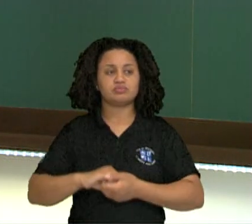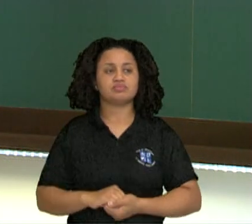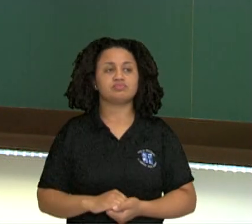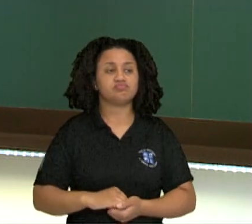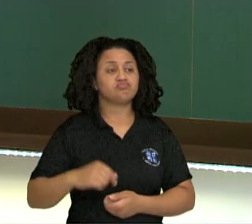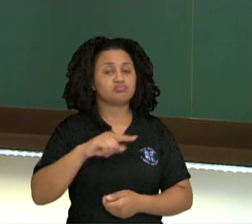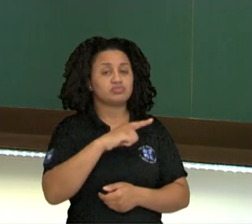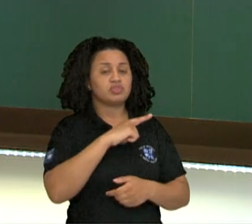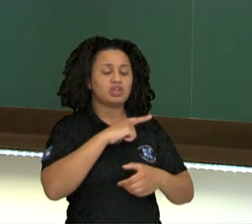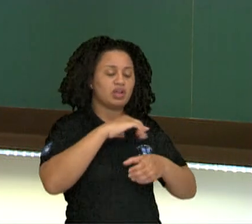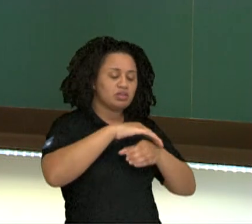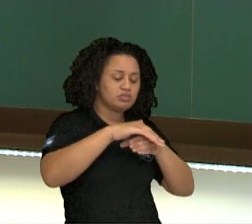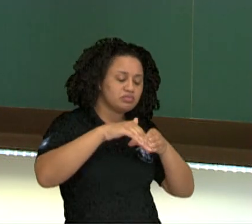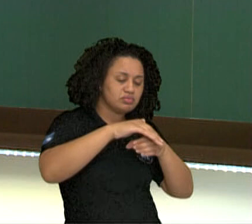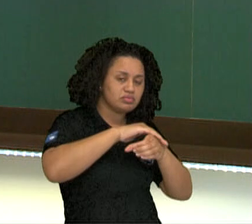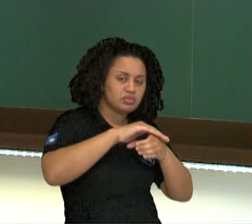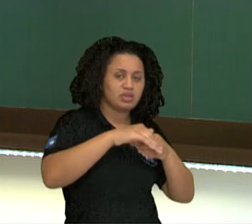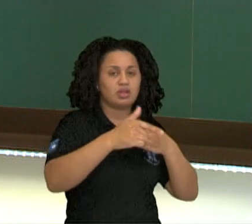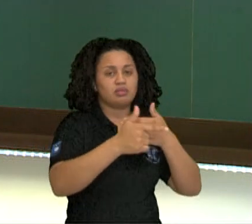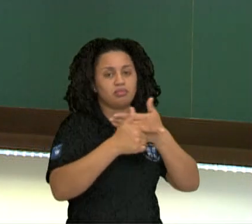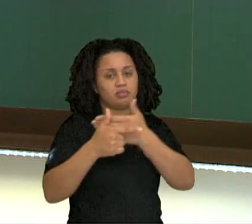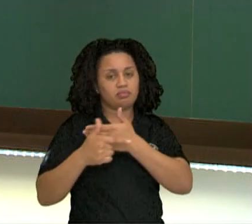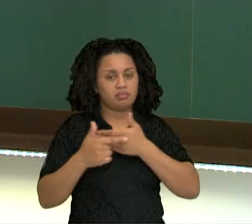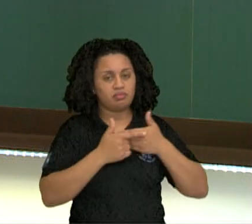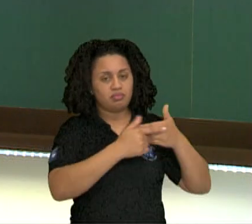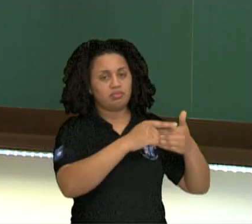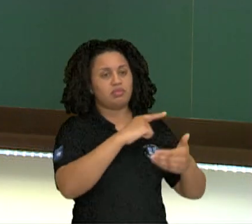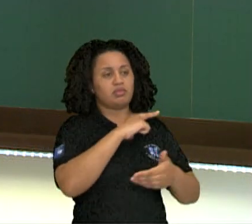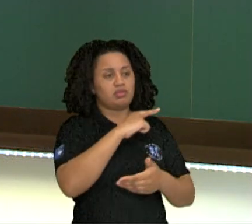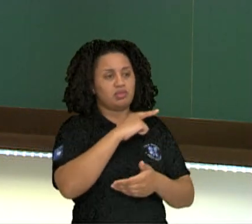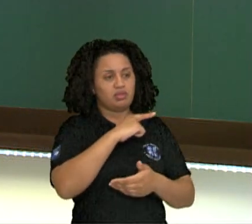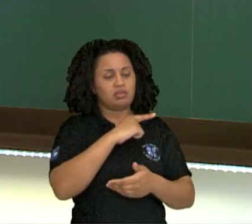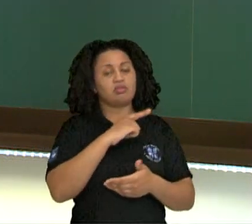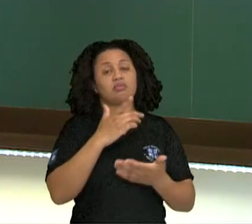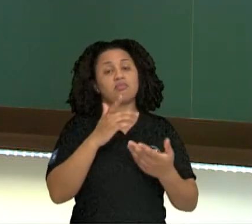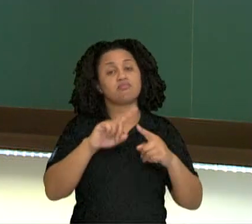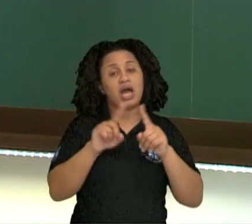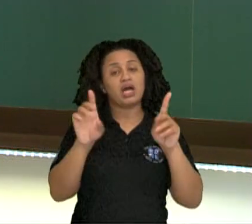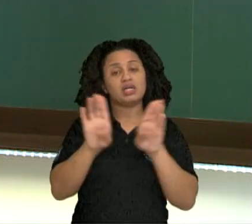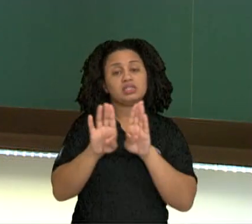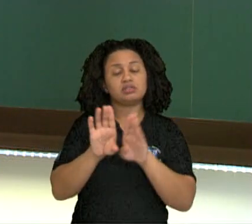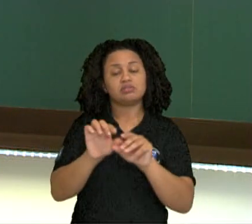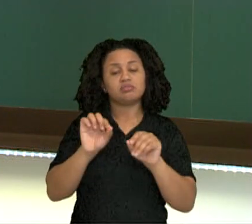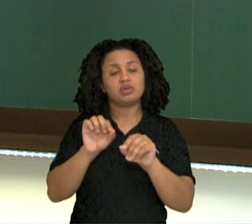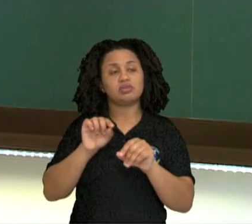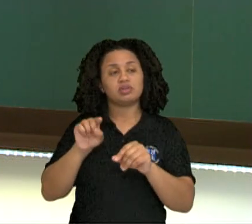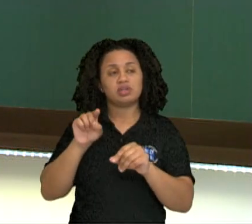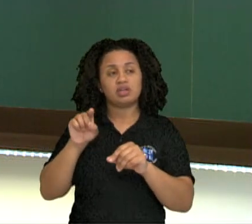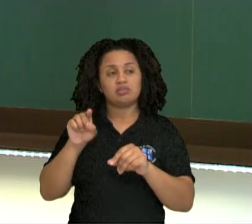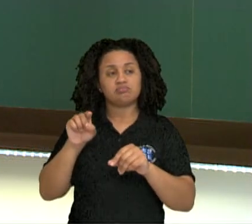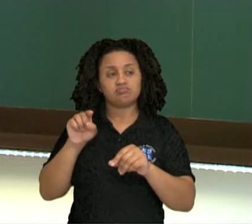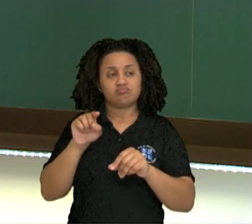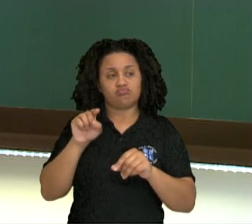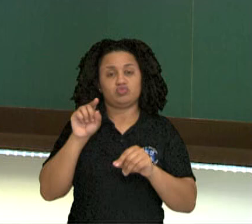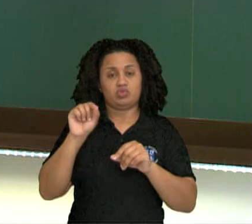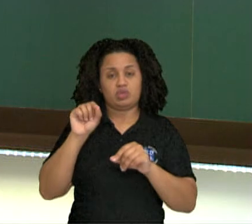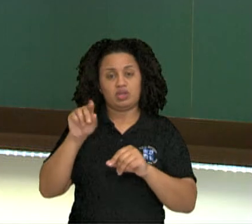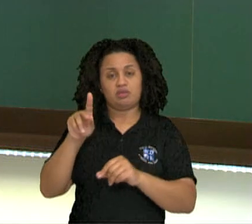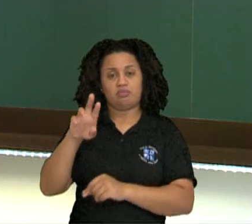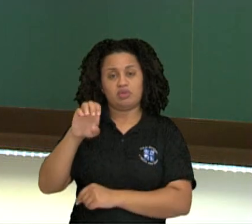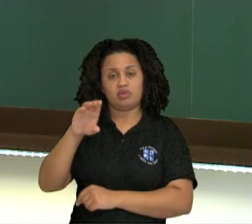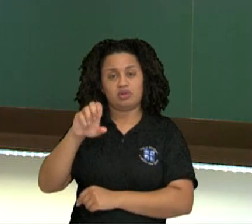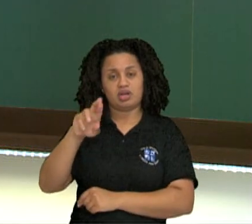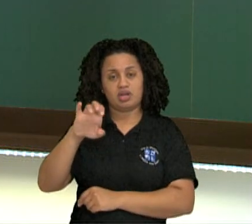organelas membranosas cada qual com sua função e contrapartida as procariontes não possuem as